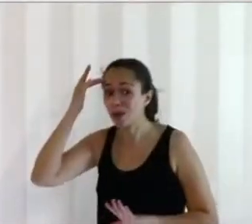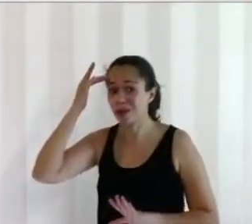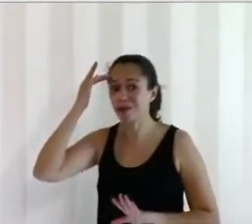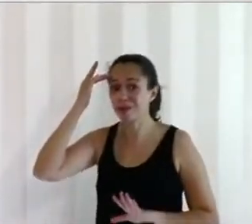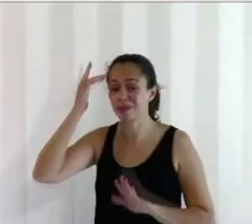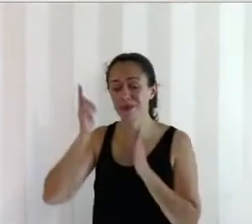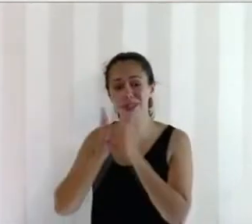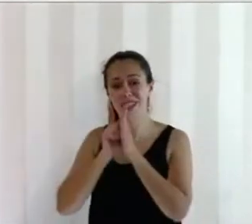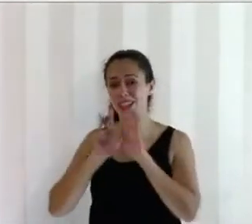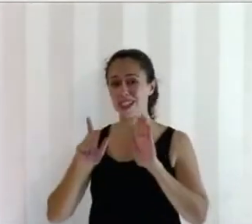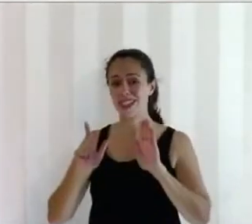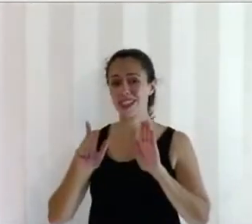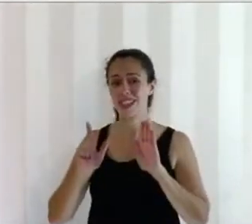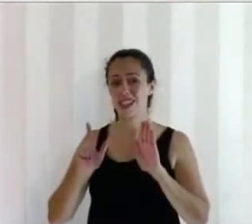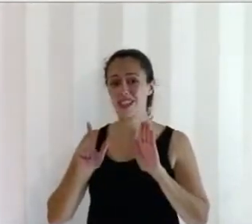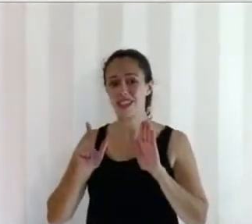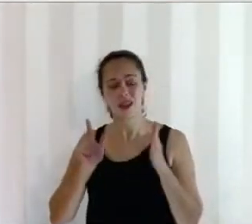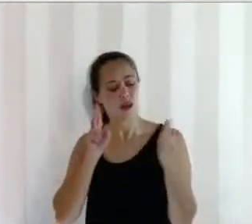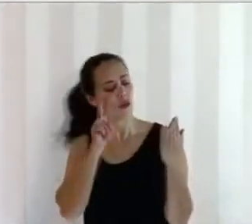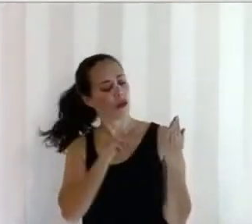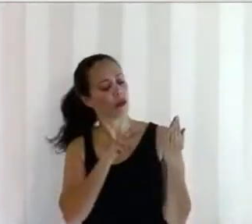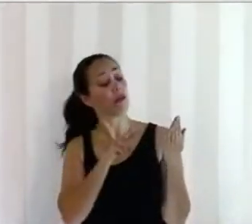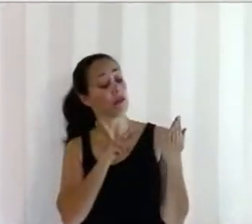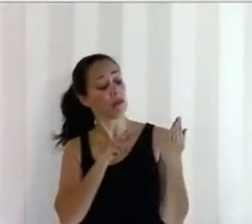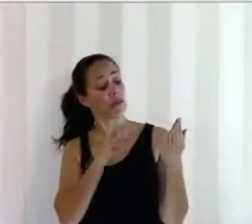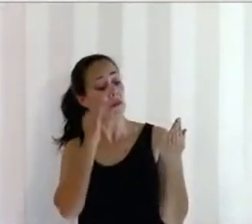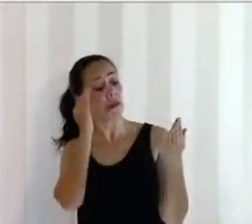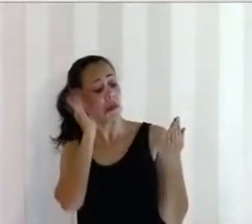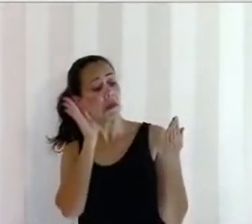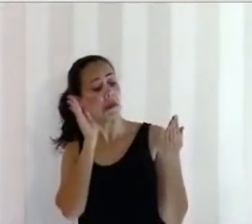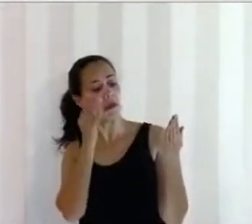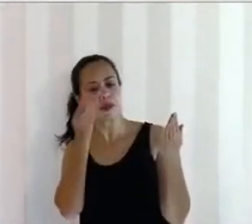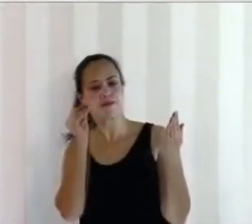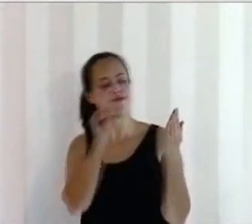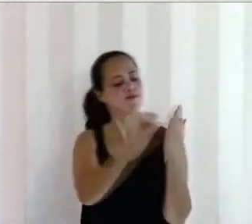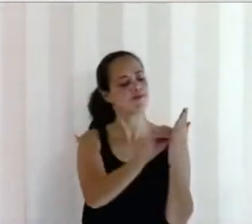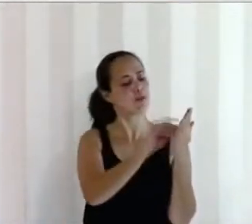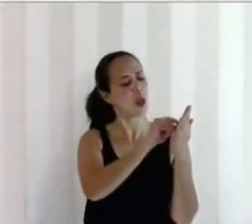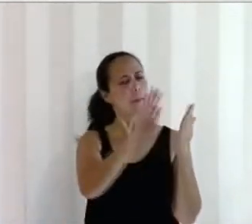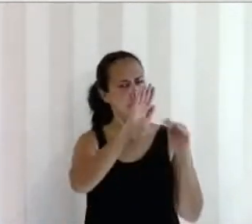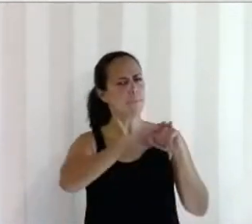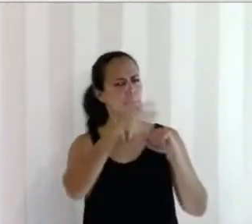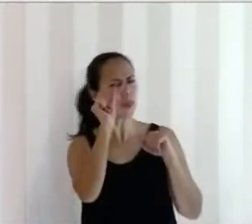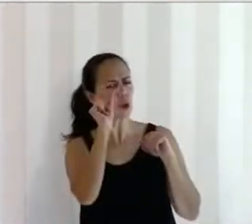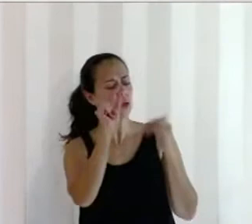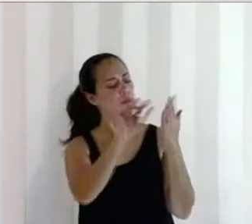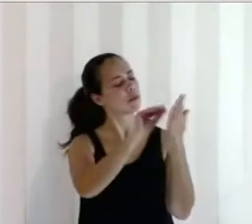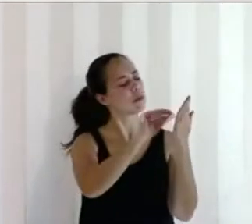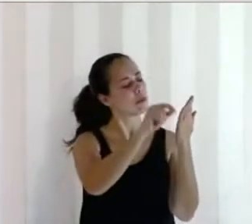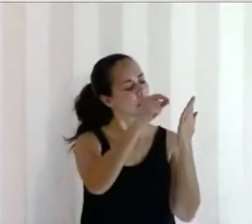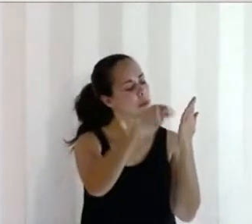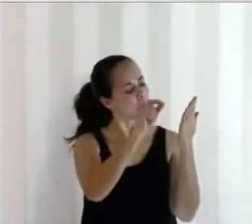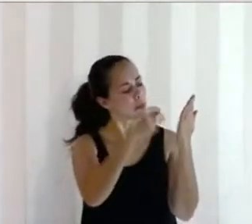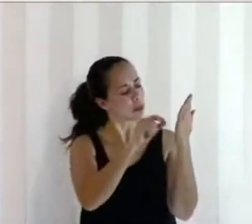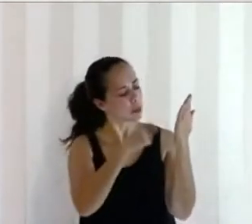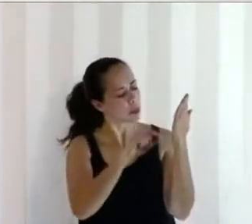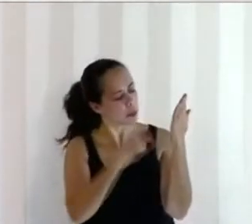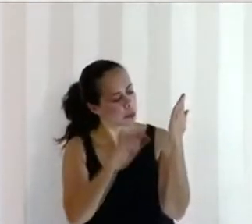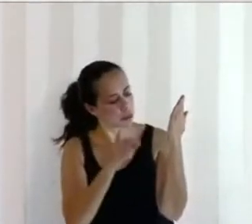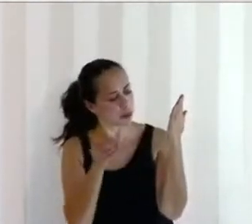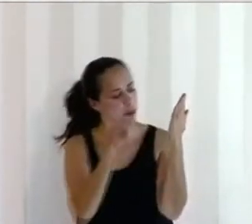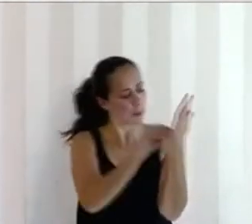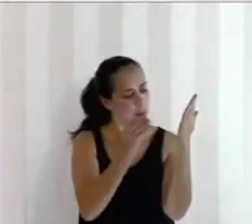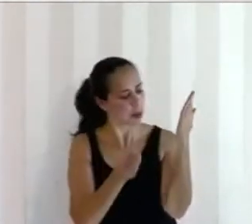Quando Jesus apontou uma nova forma, então, de compreender a lei, ele, na verdade, não